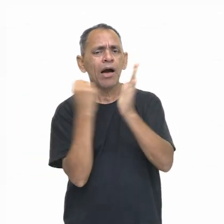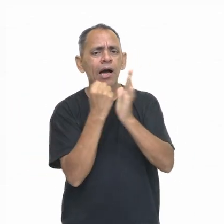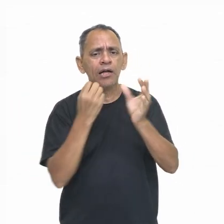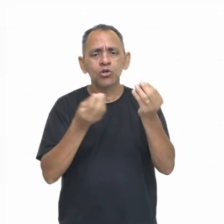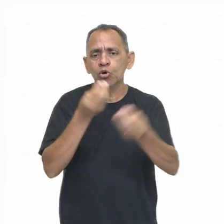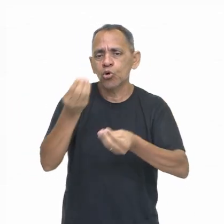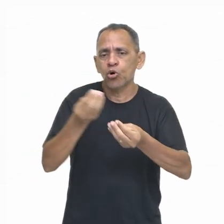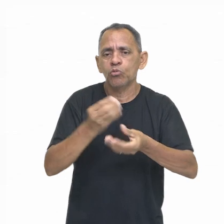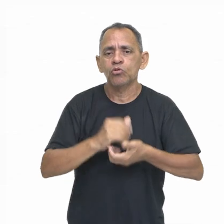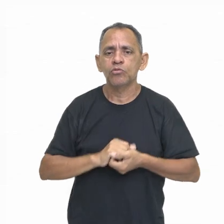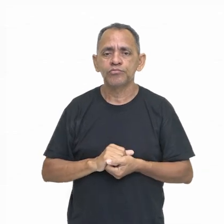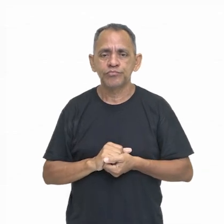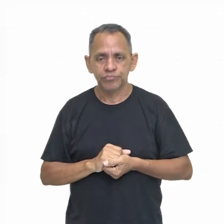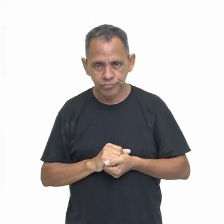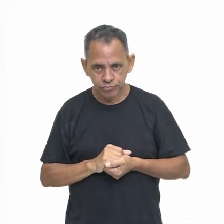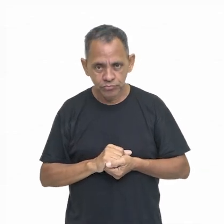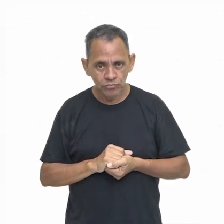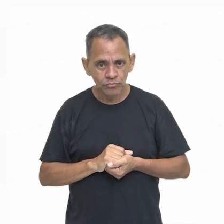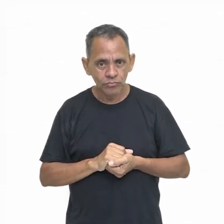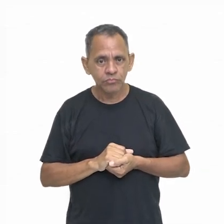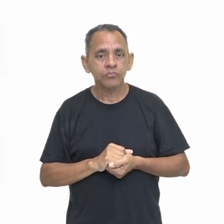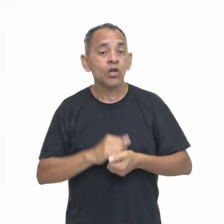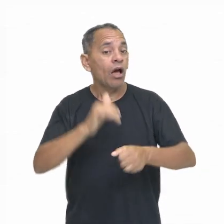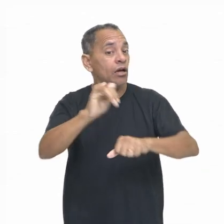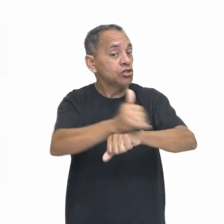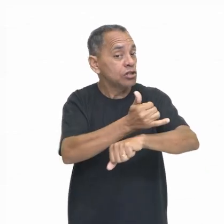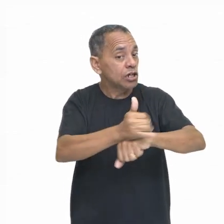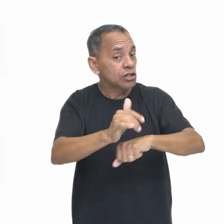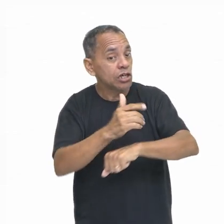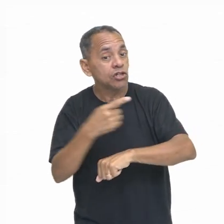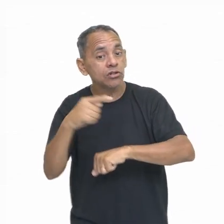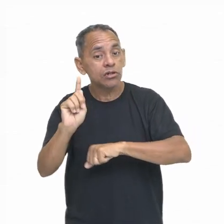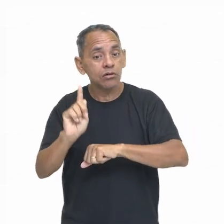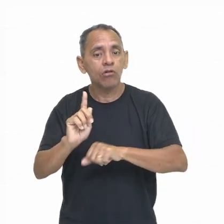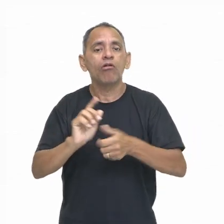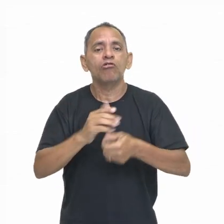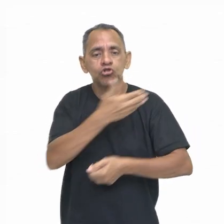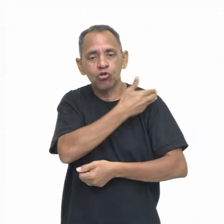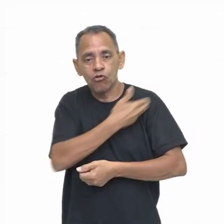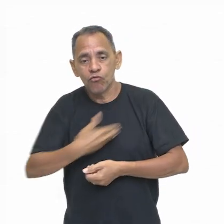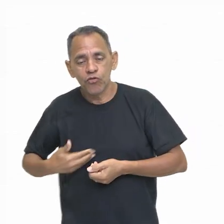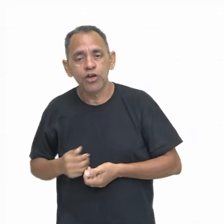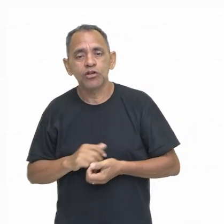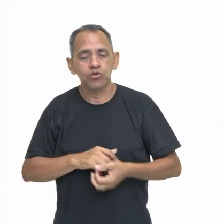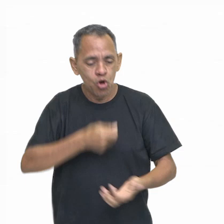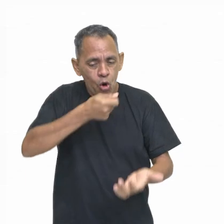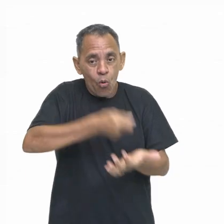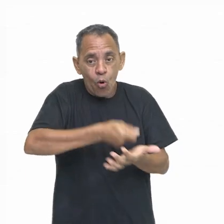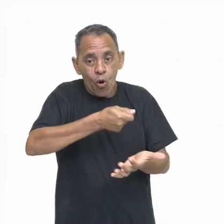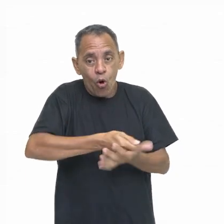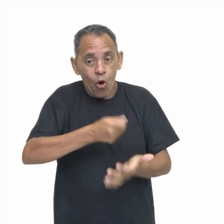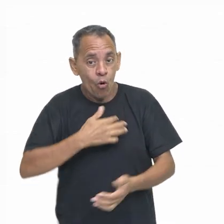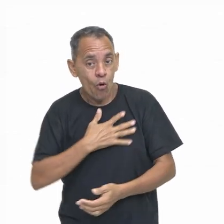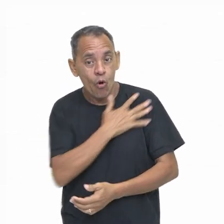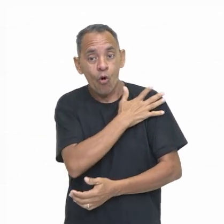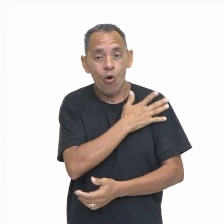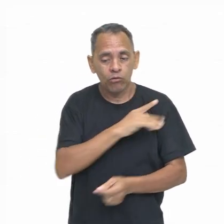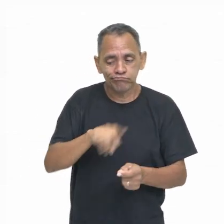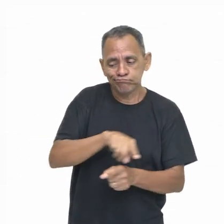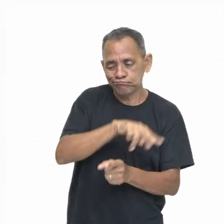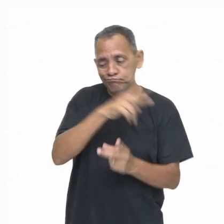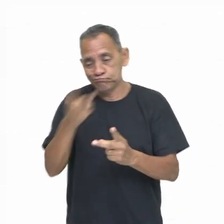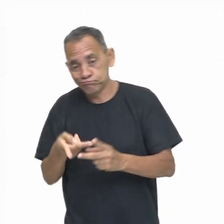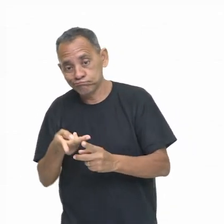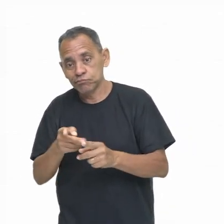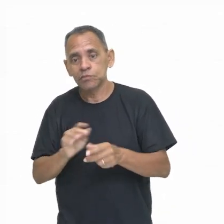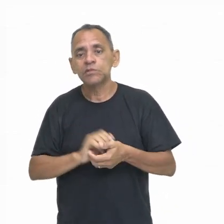pela transição da ditadura militar para a democracia e por grandes